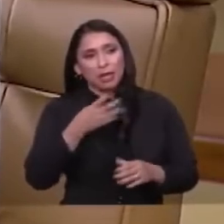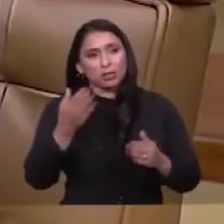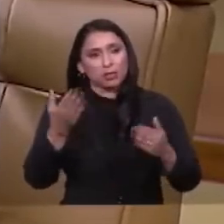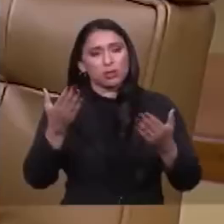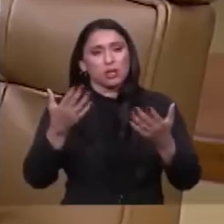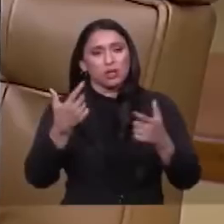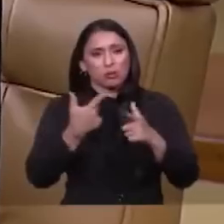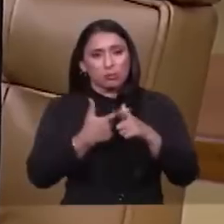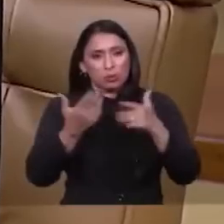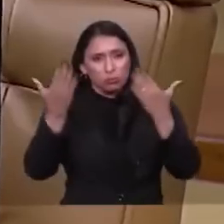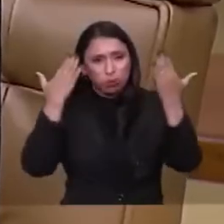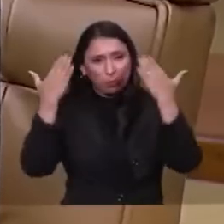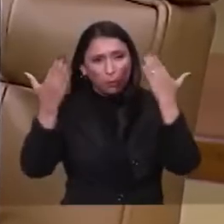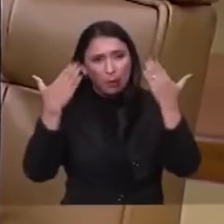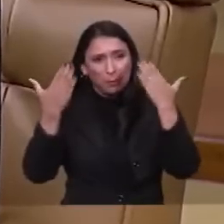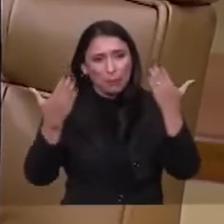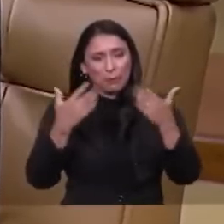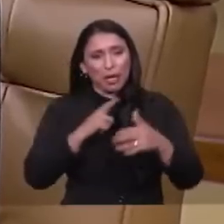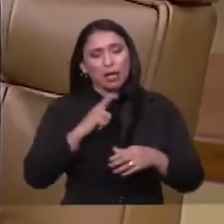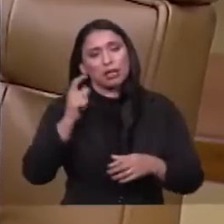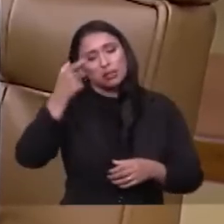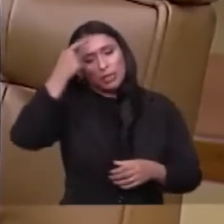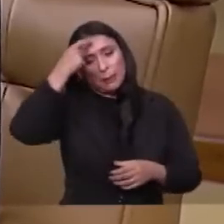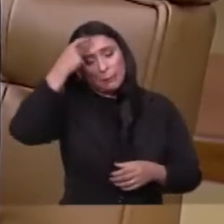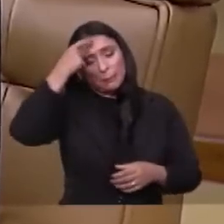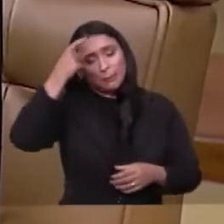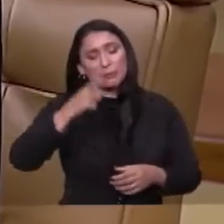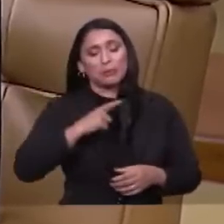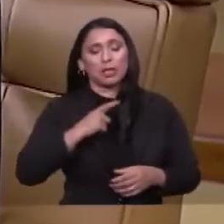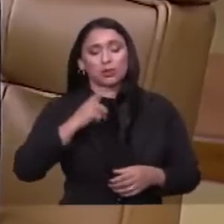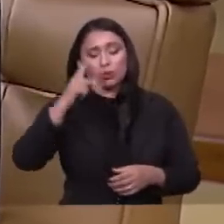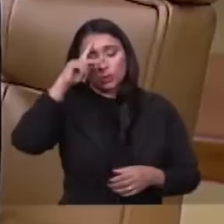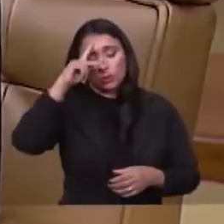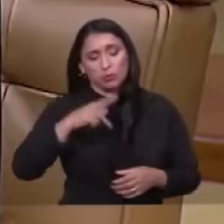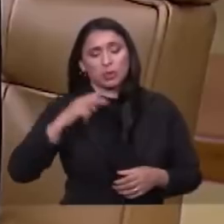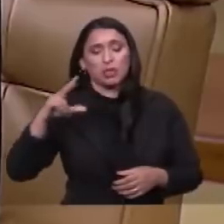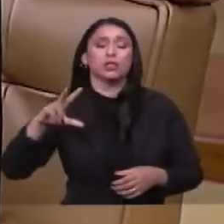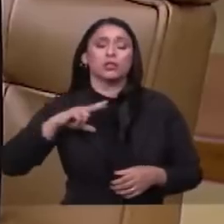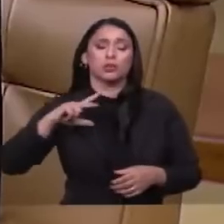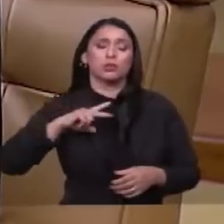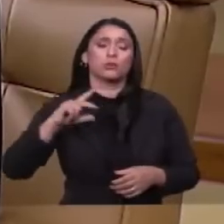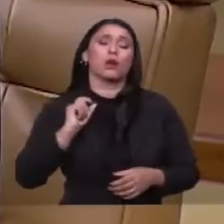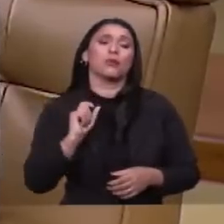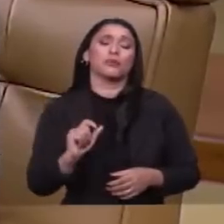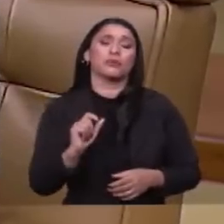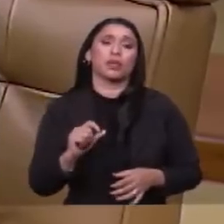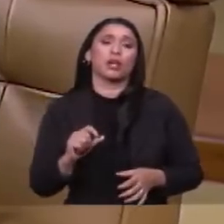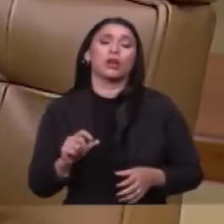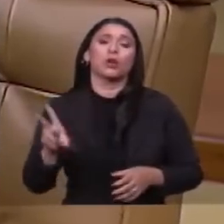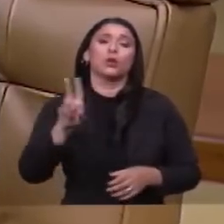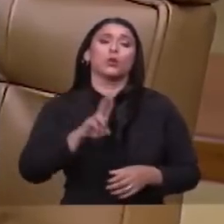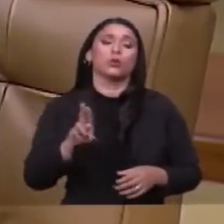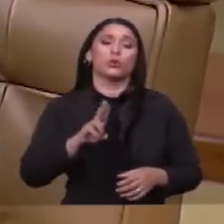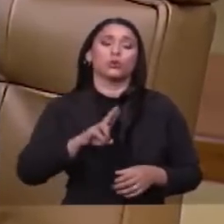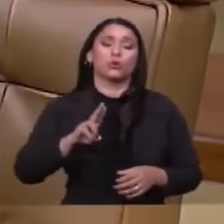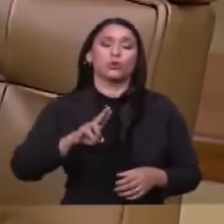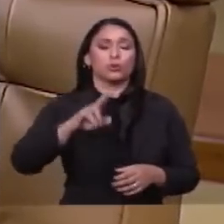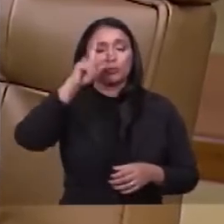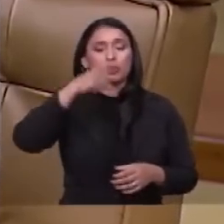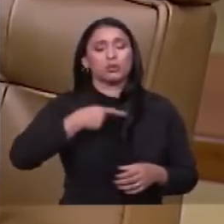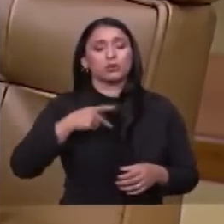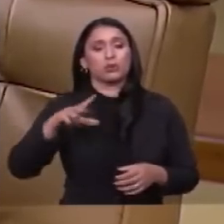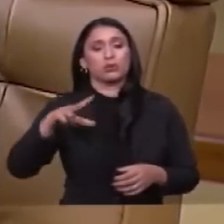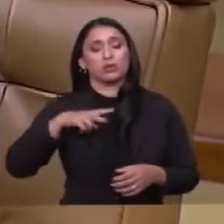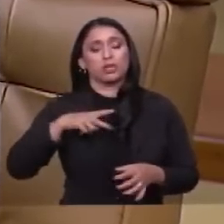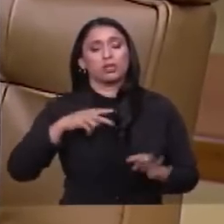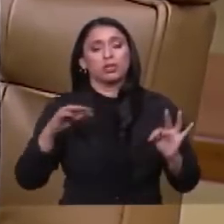pessoal. Embora esse compromisso internacional de manter a criminalização da posse de drogas para consumo pessoal não seja